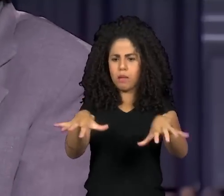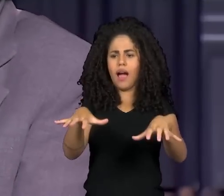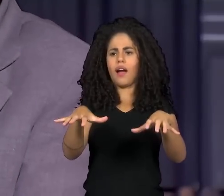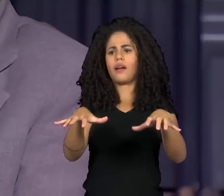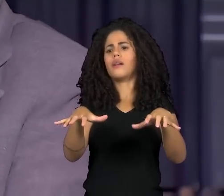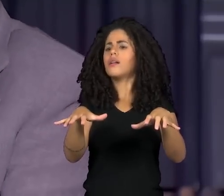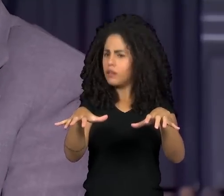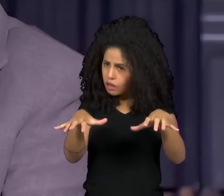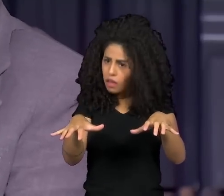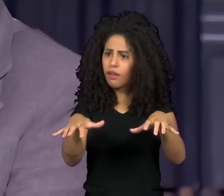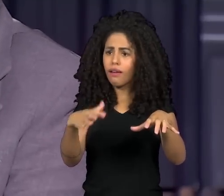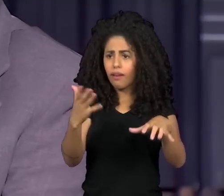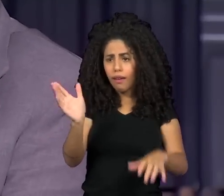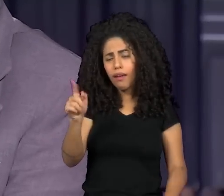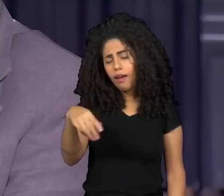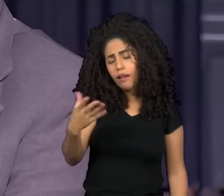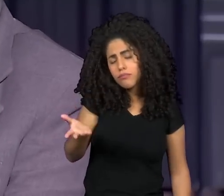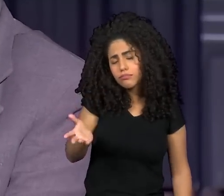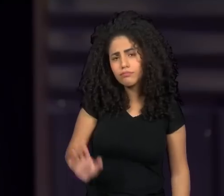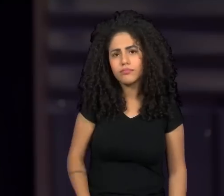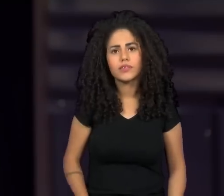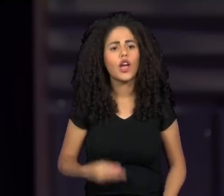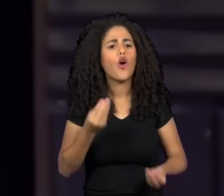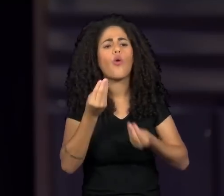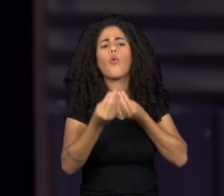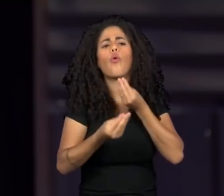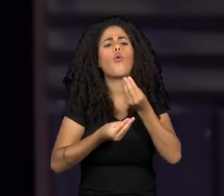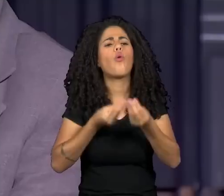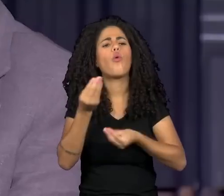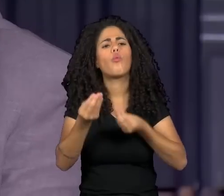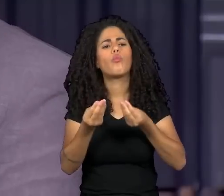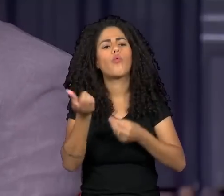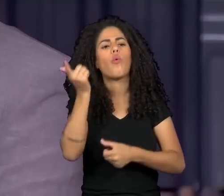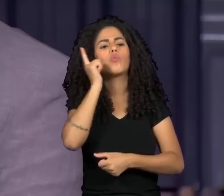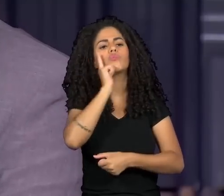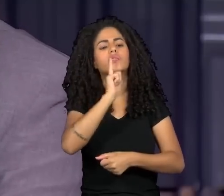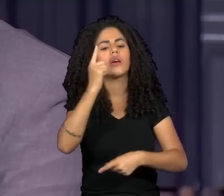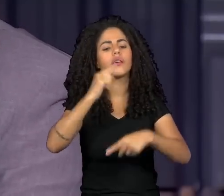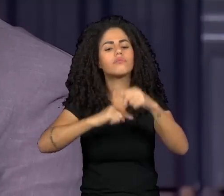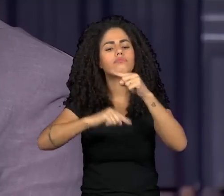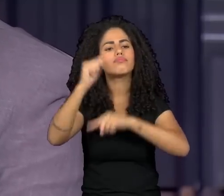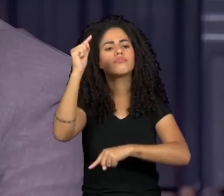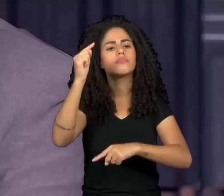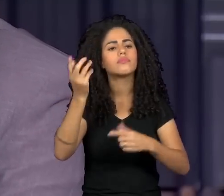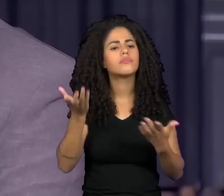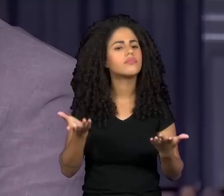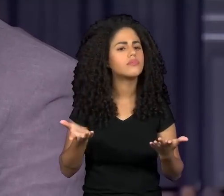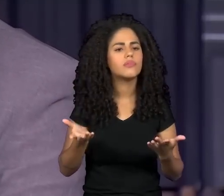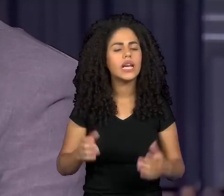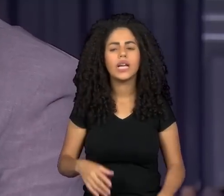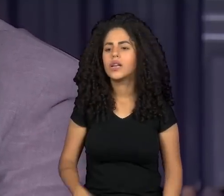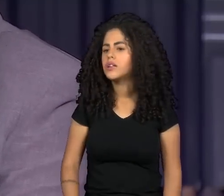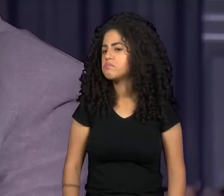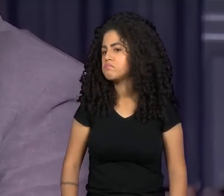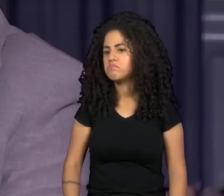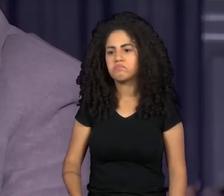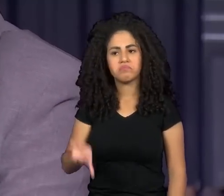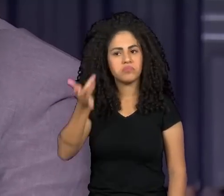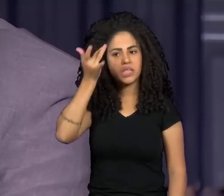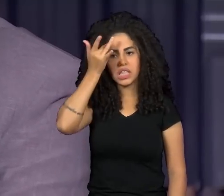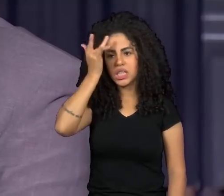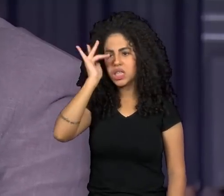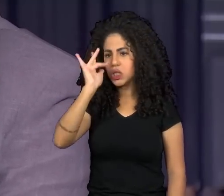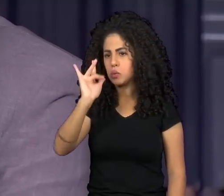está dividido. Está dividido. Como que a gente vai sair disso? Rapaz, não sei.